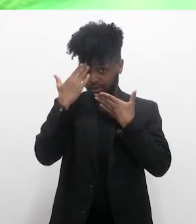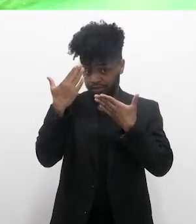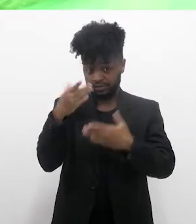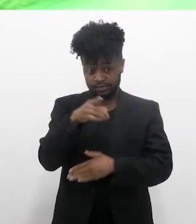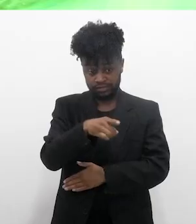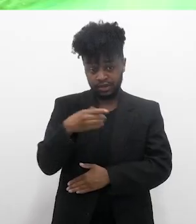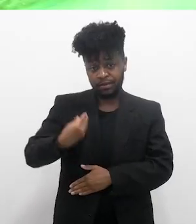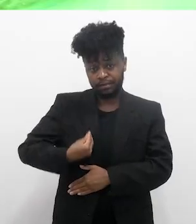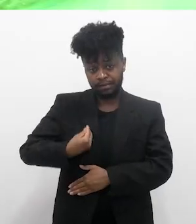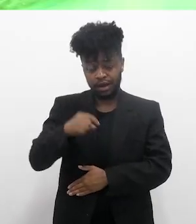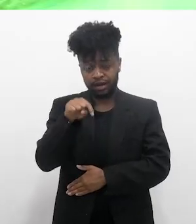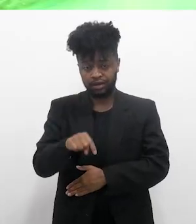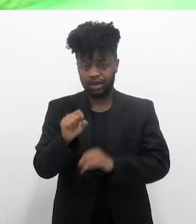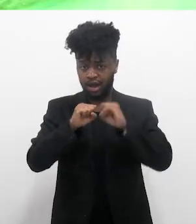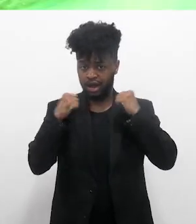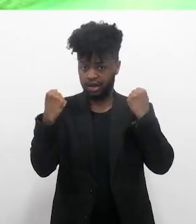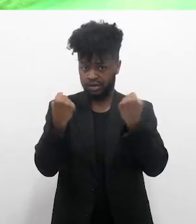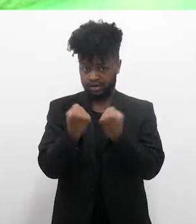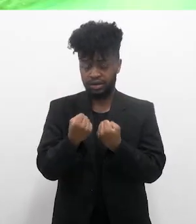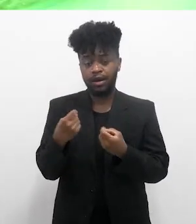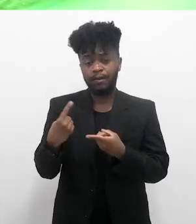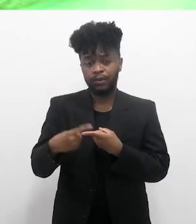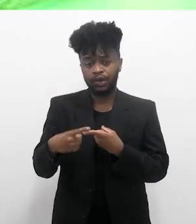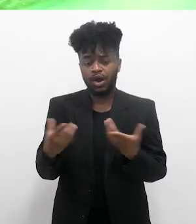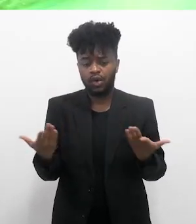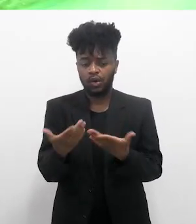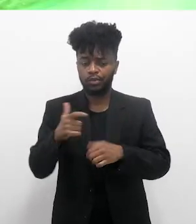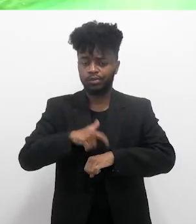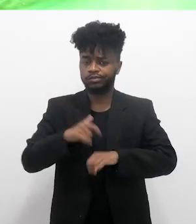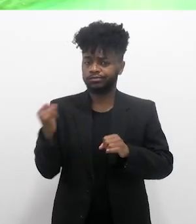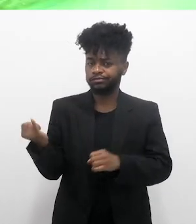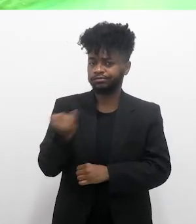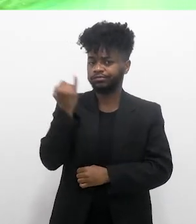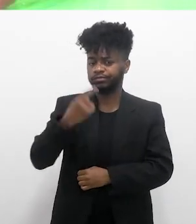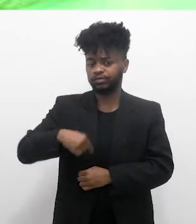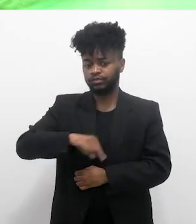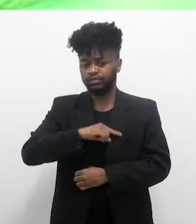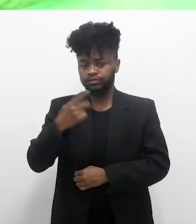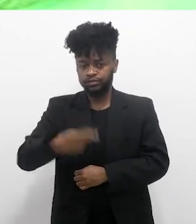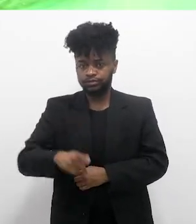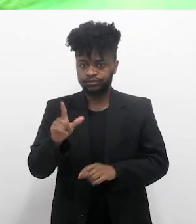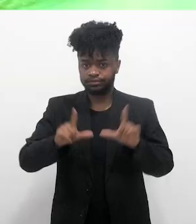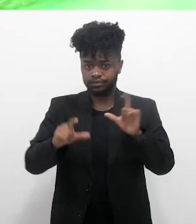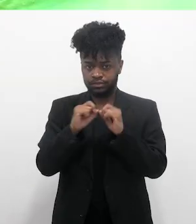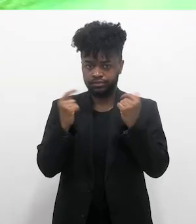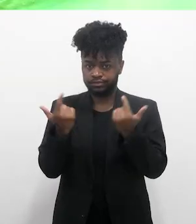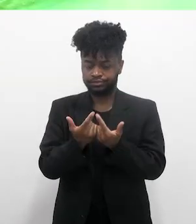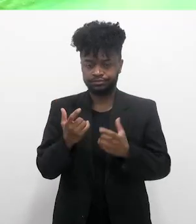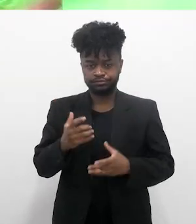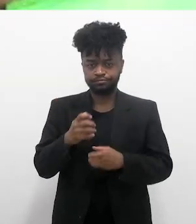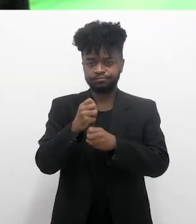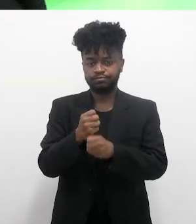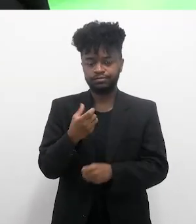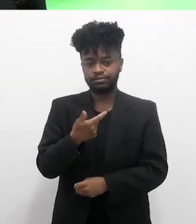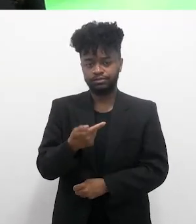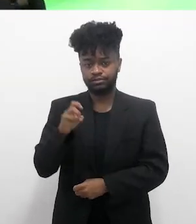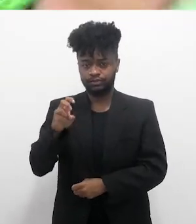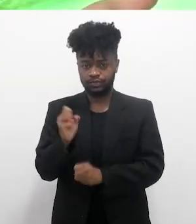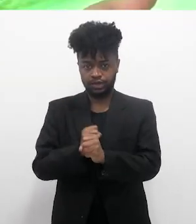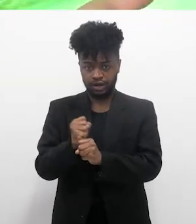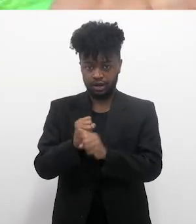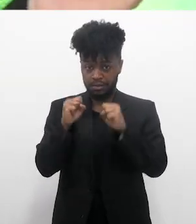aqui no Arena Esportiva, esse momento muito especial para a gente da TV Alerj, 75 anos do Maracanã,